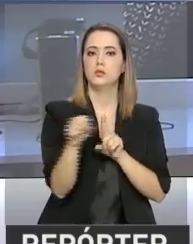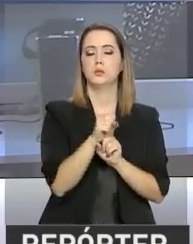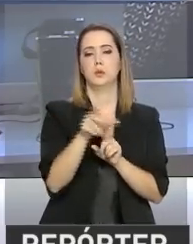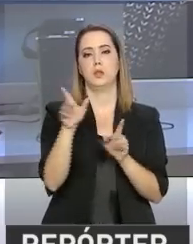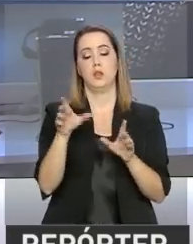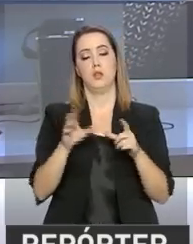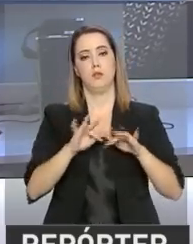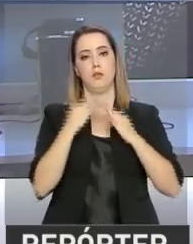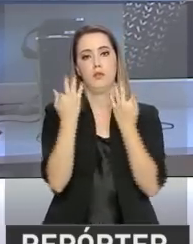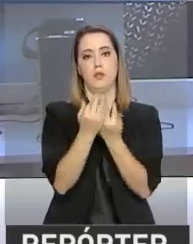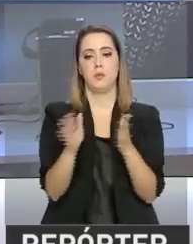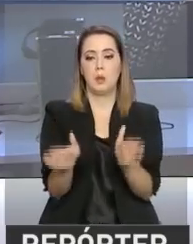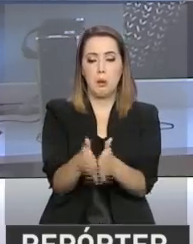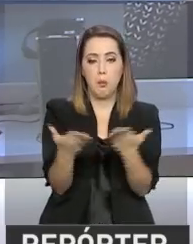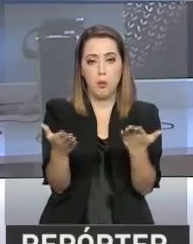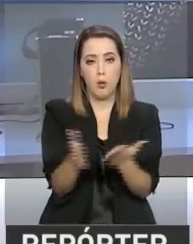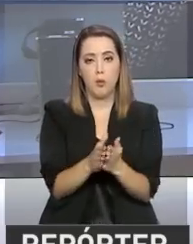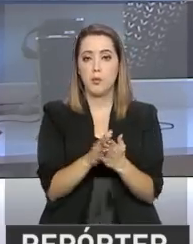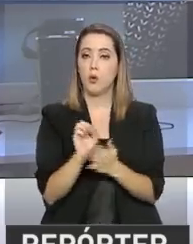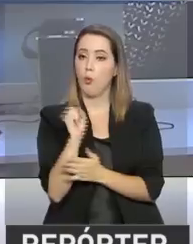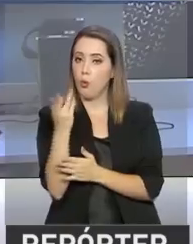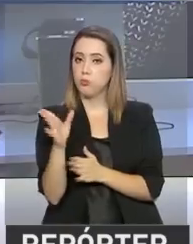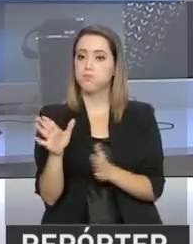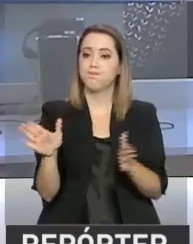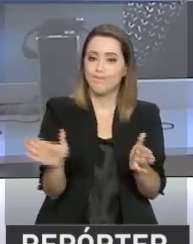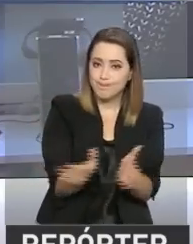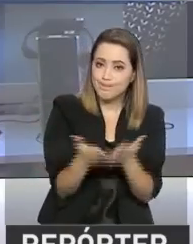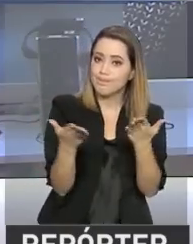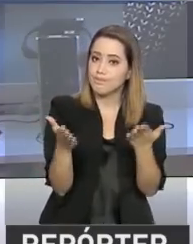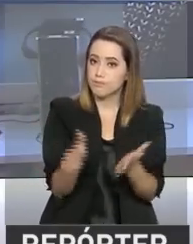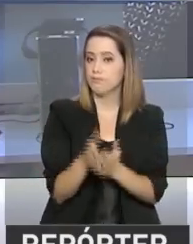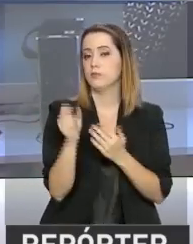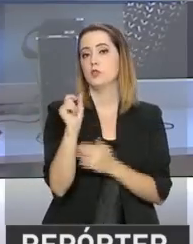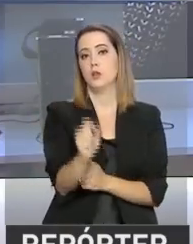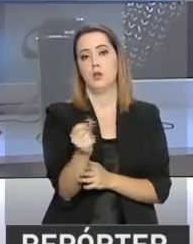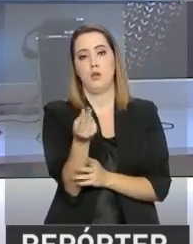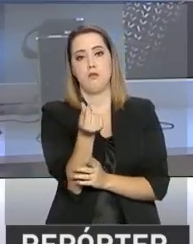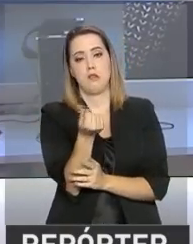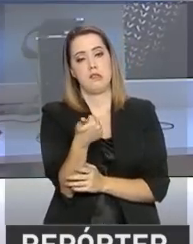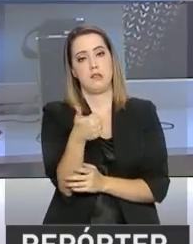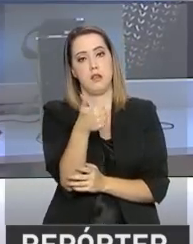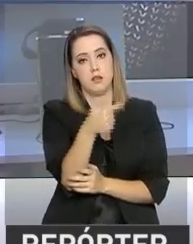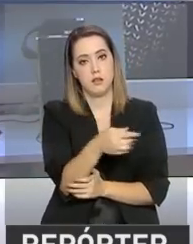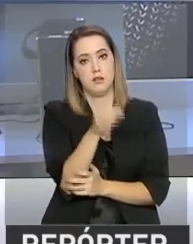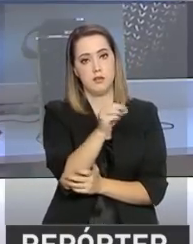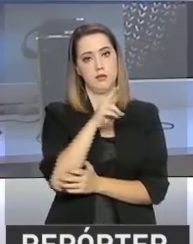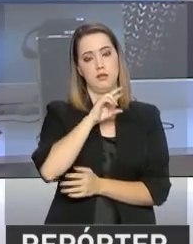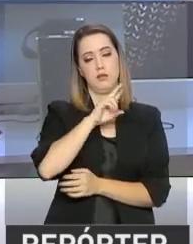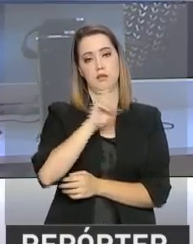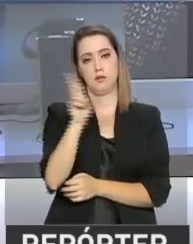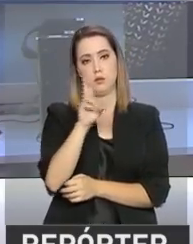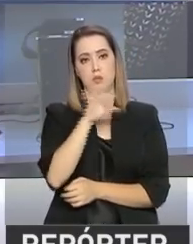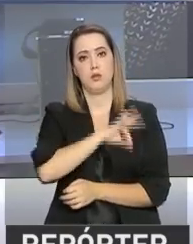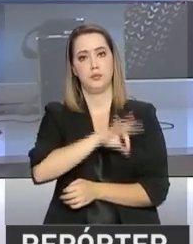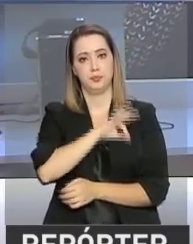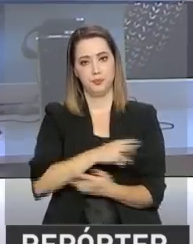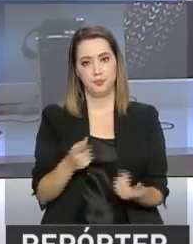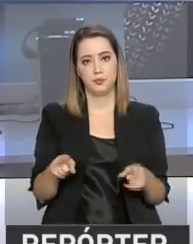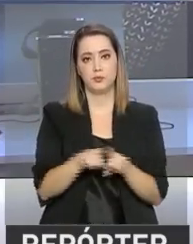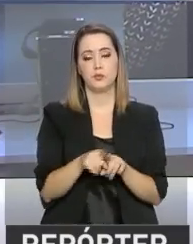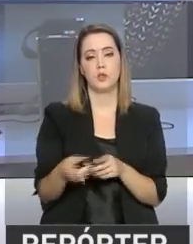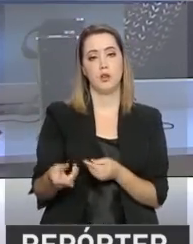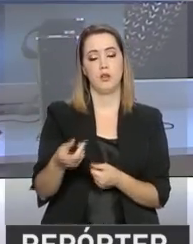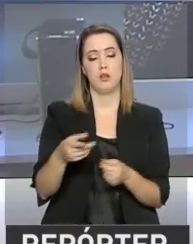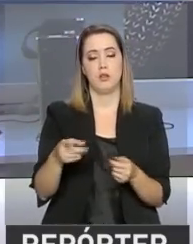famílias pobres e extremamente pobres, com renda per capita mensal de até R$ 170,00, o programa recebe, em